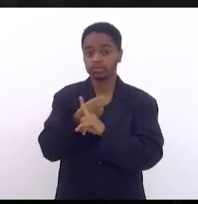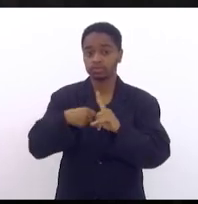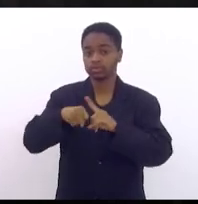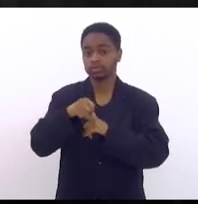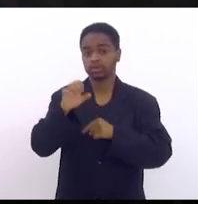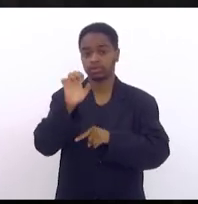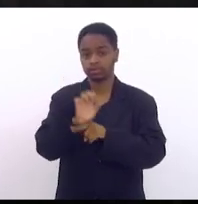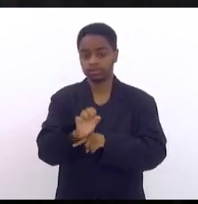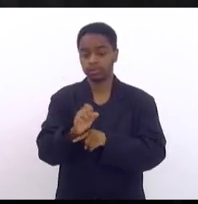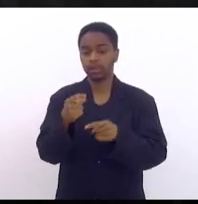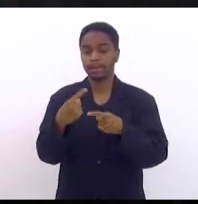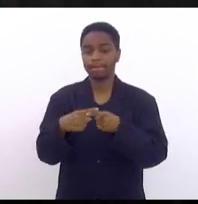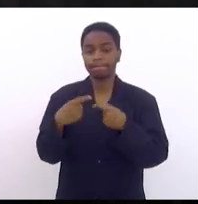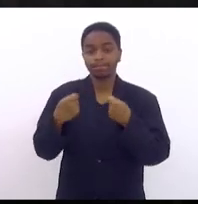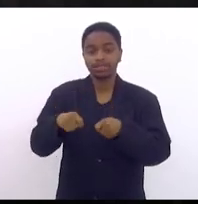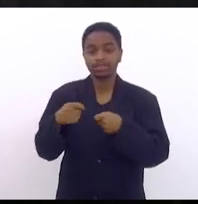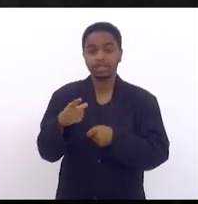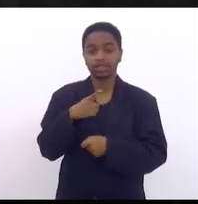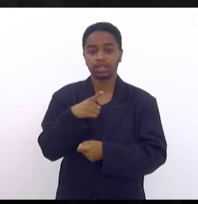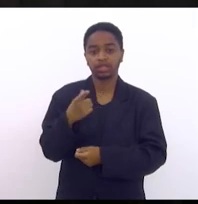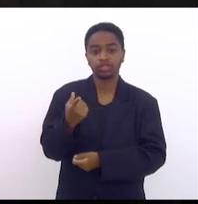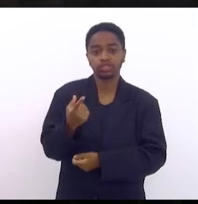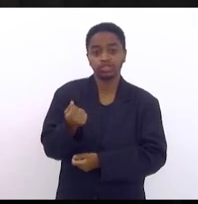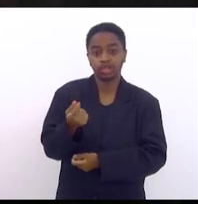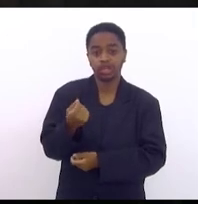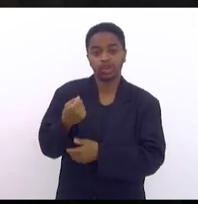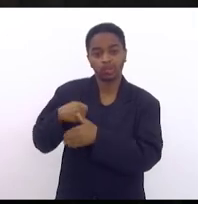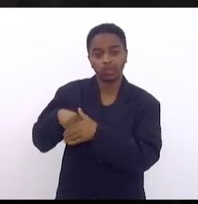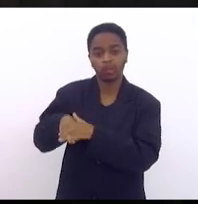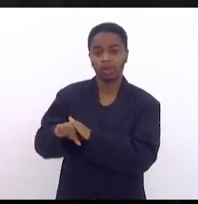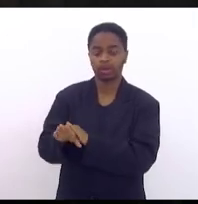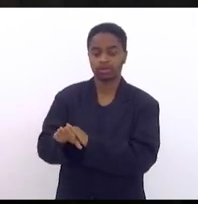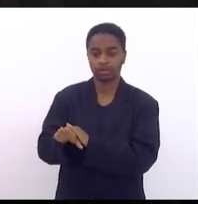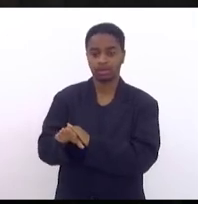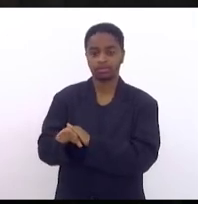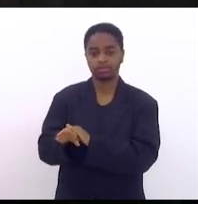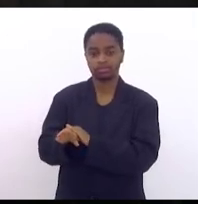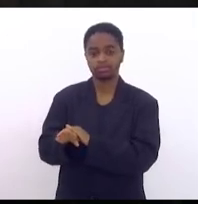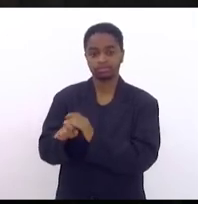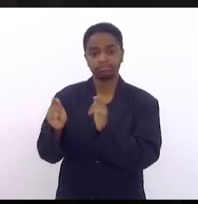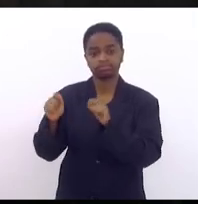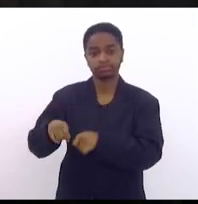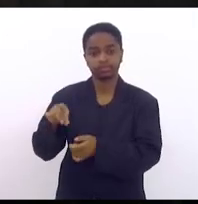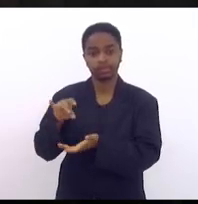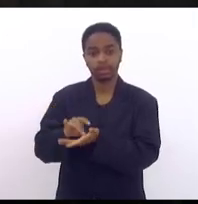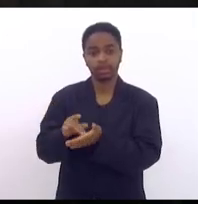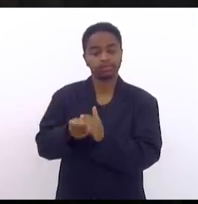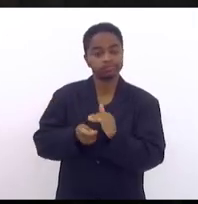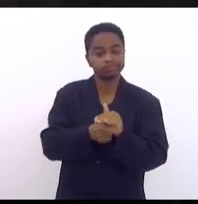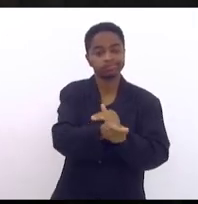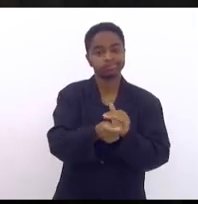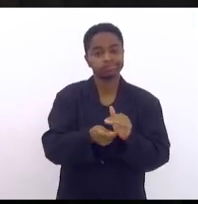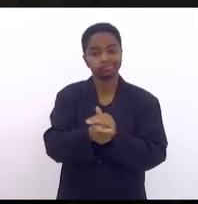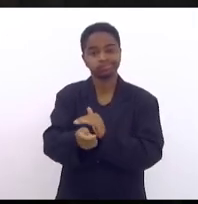nós tenhamos recursos em caixa para investir nas políticas